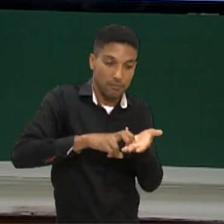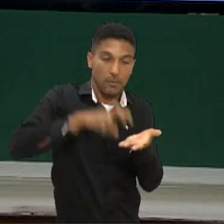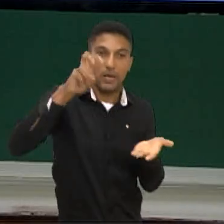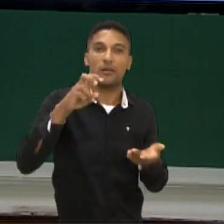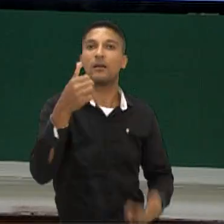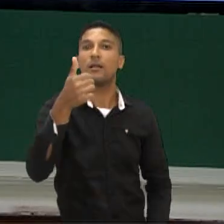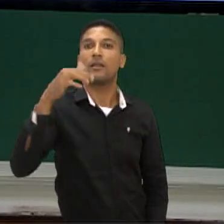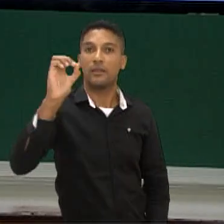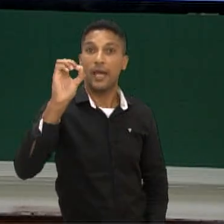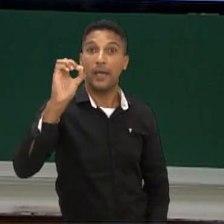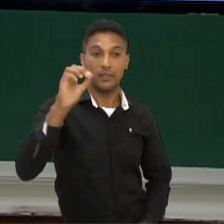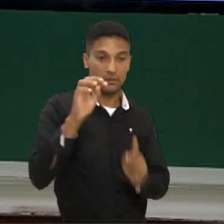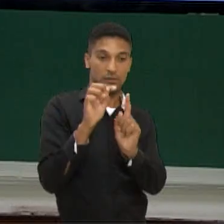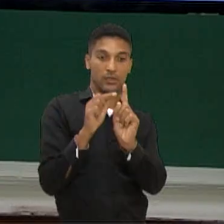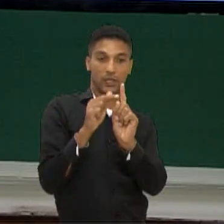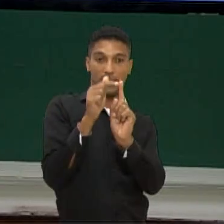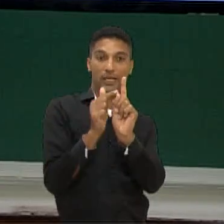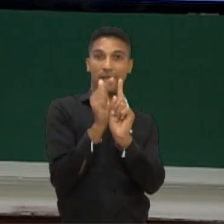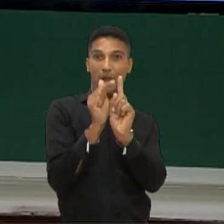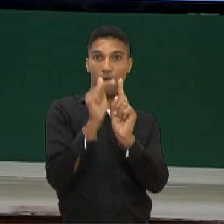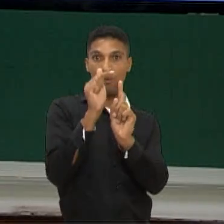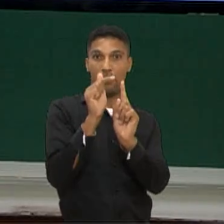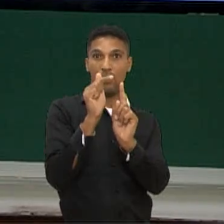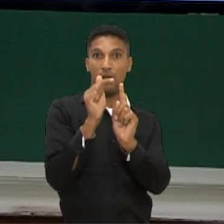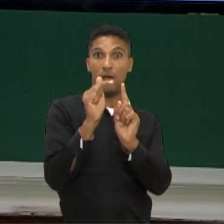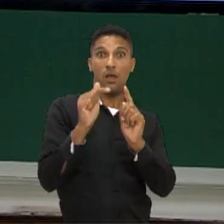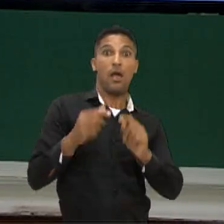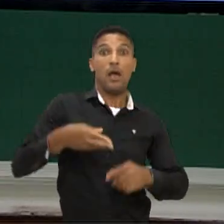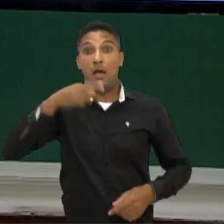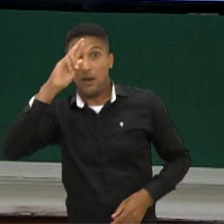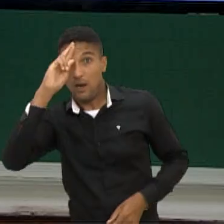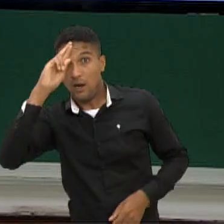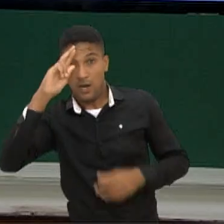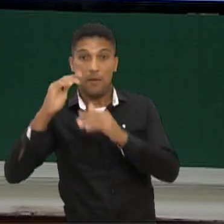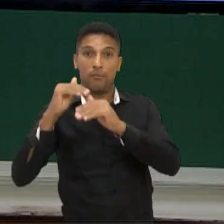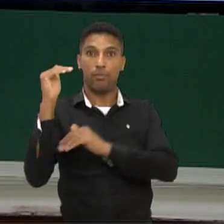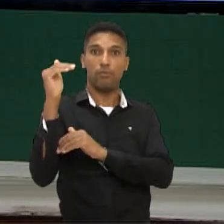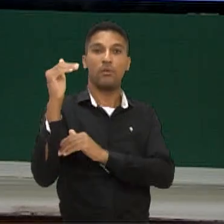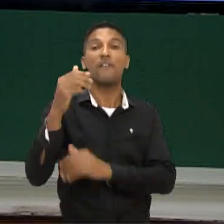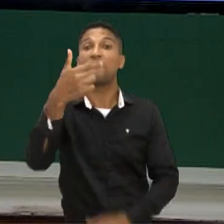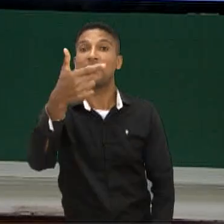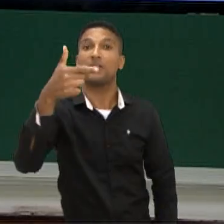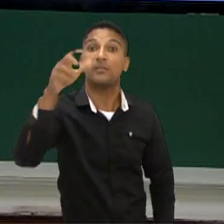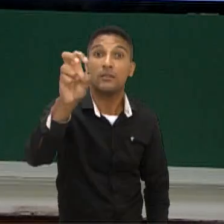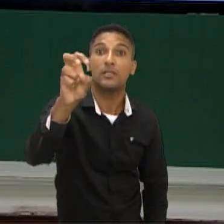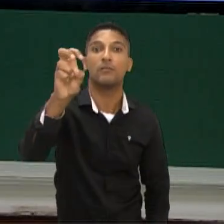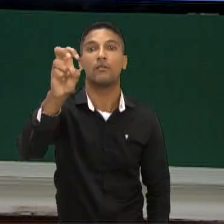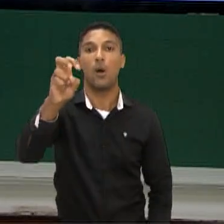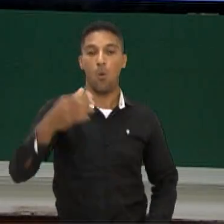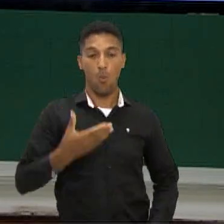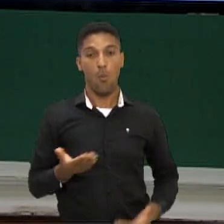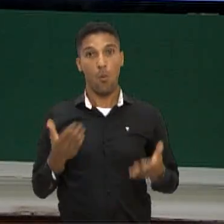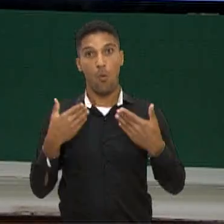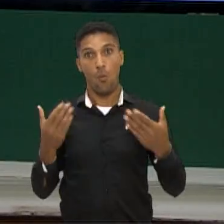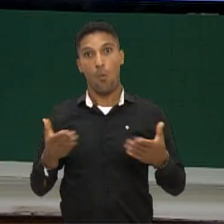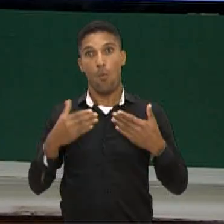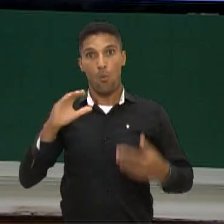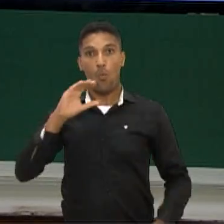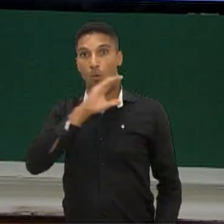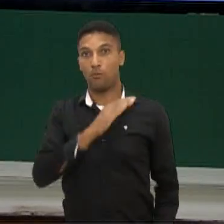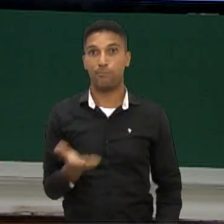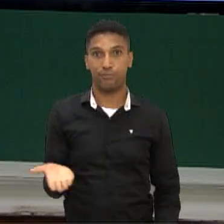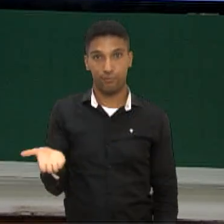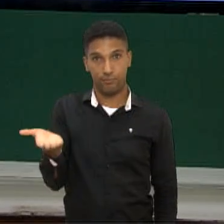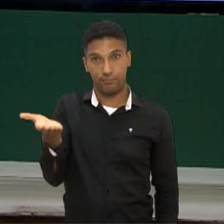após o almoço, de repente vai para 25 graus. Então, qual que é a amplitude térmica? A diferença de temperatura, 15